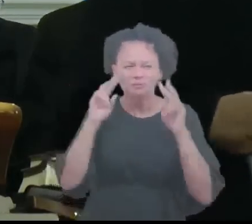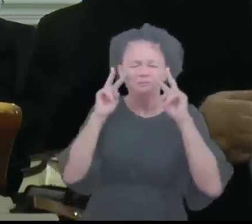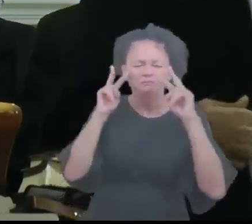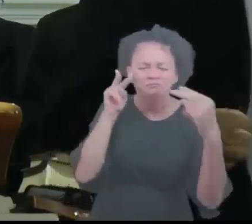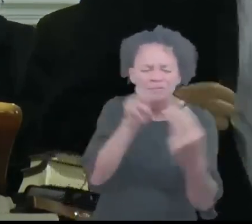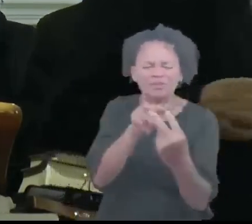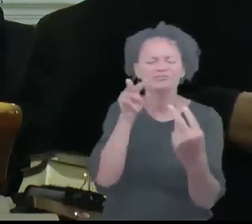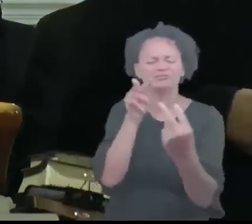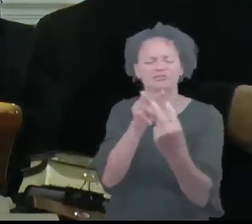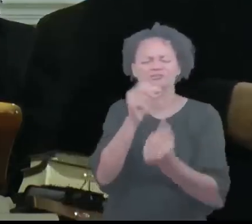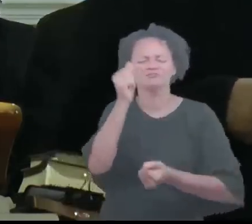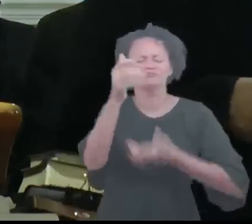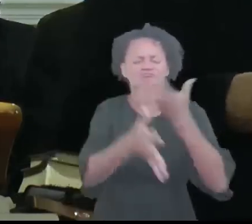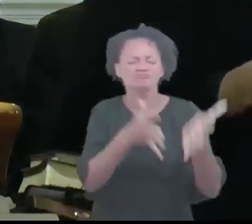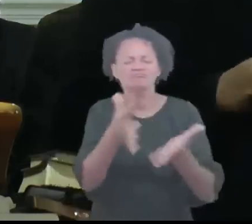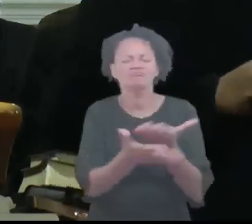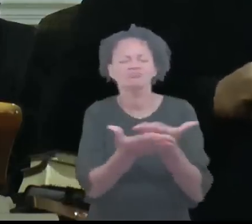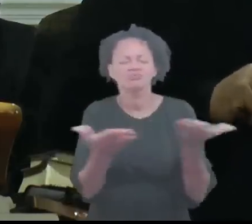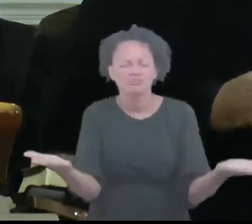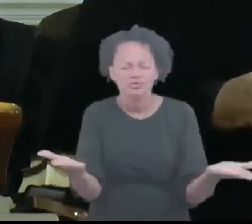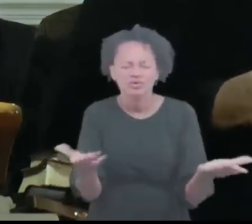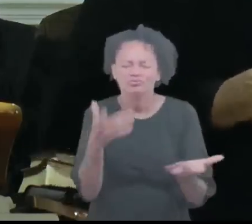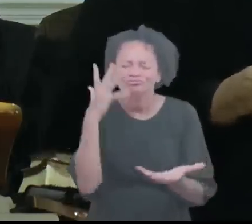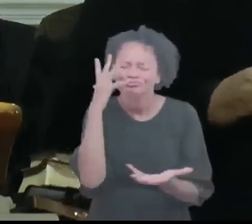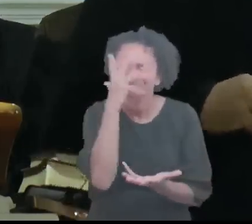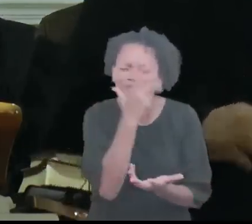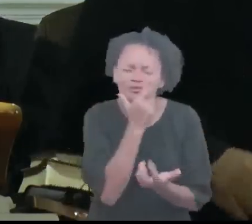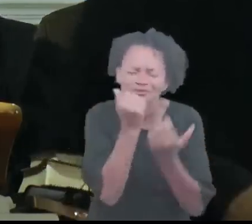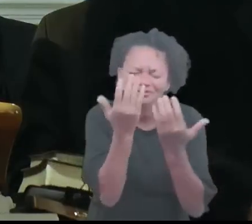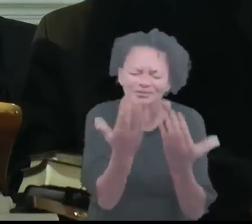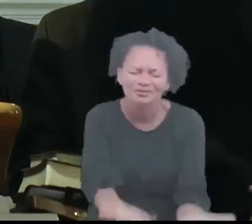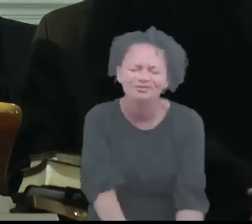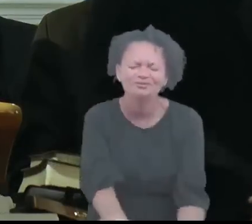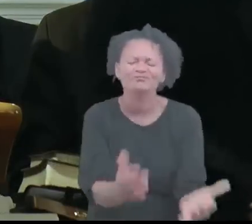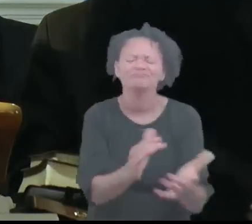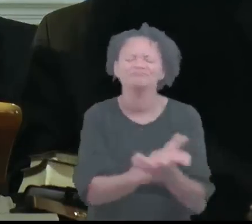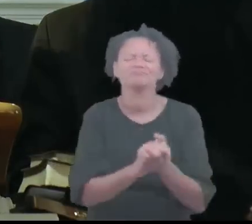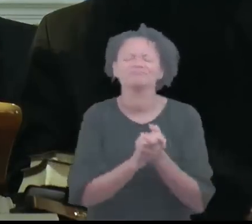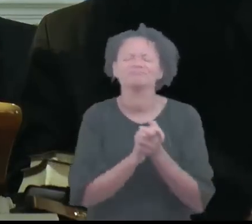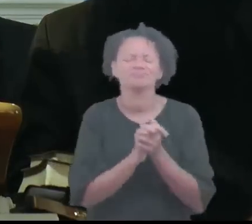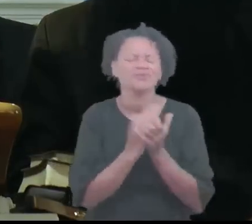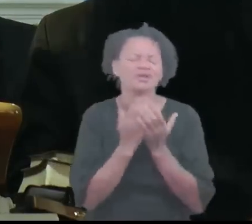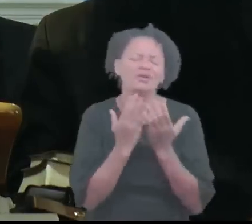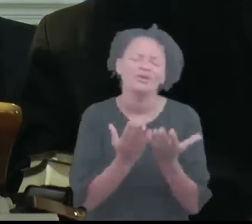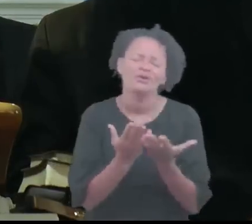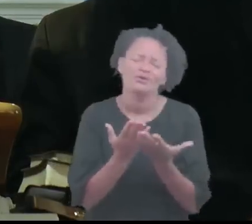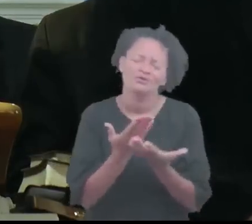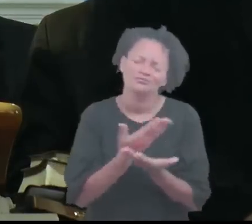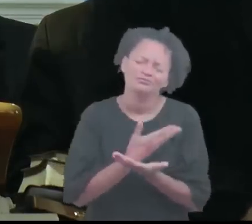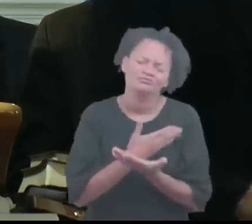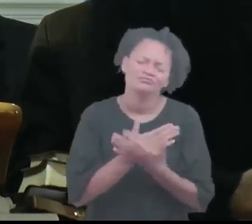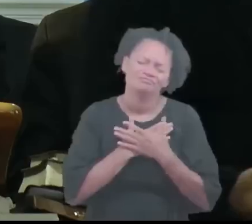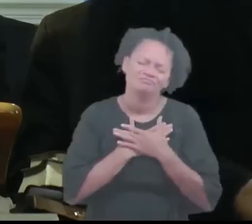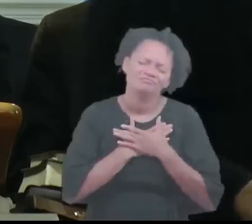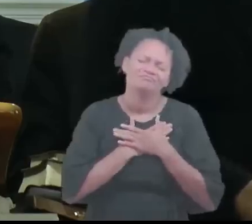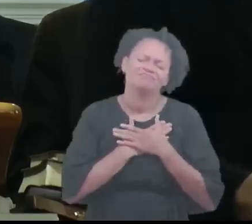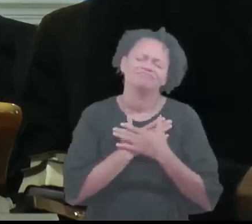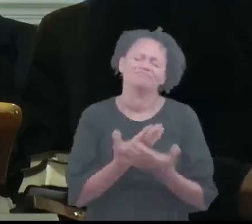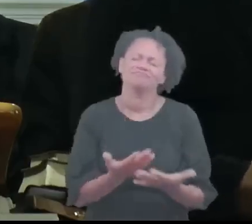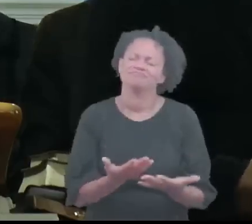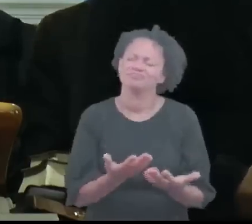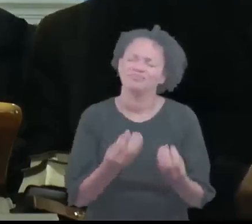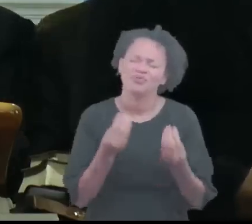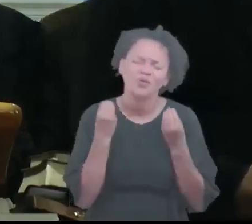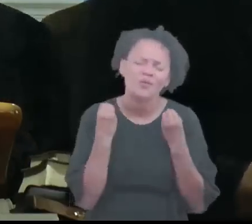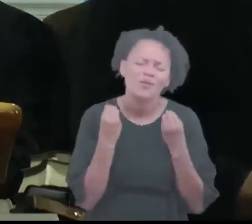você, e está dizendo para você: como és formosa, oh amiga minha,